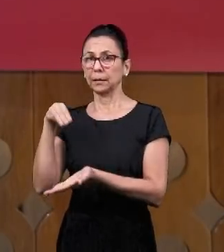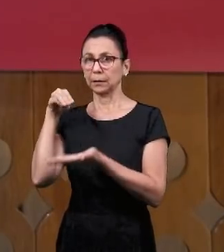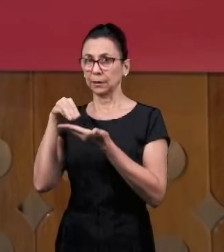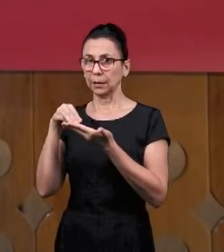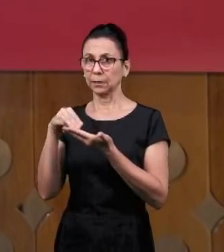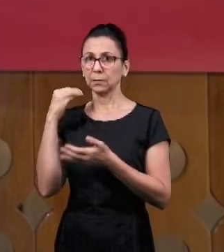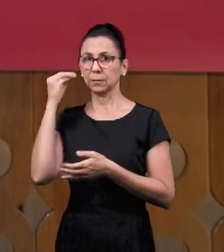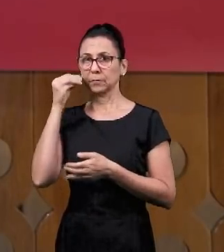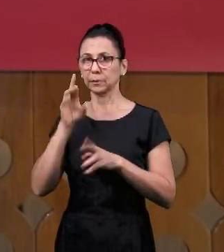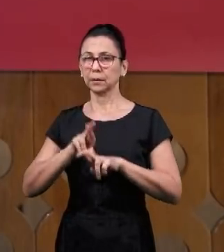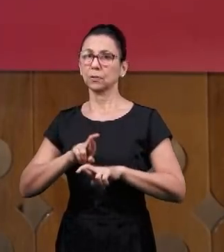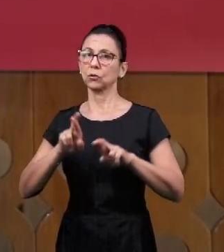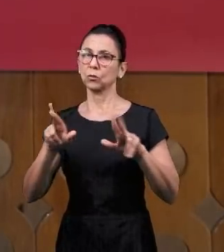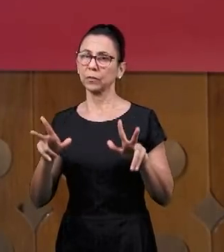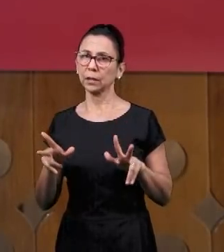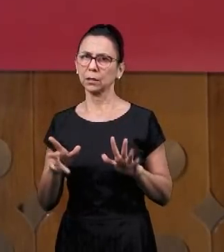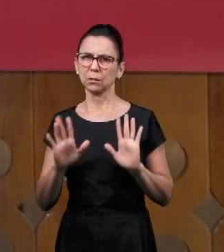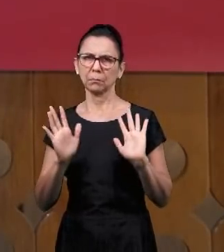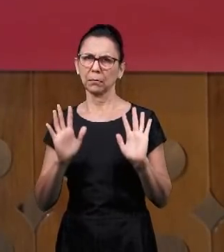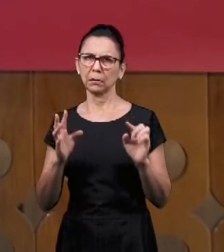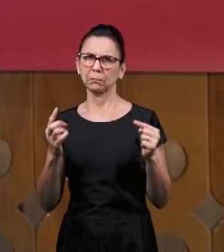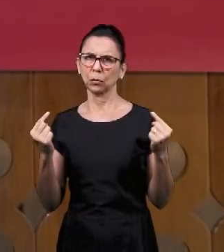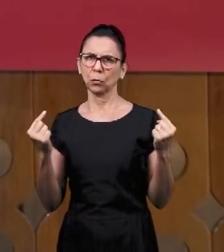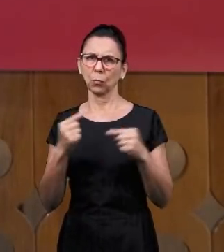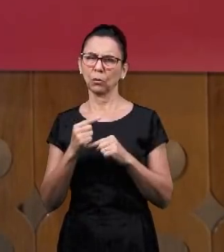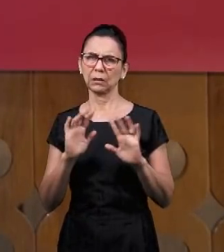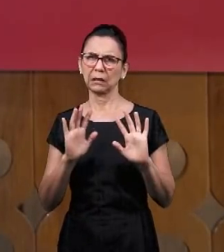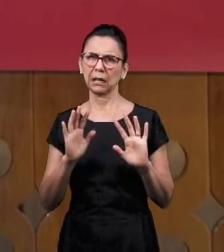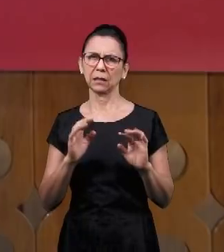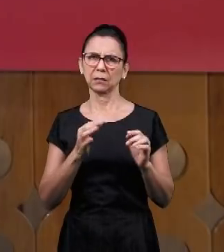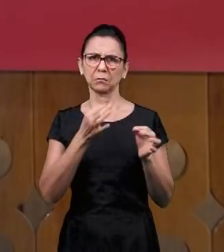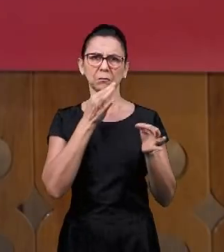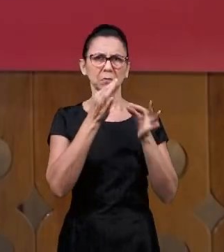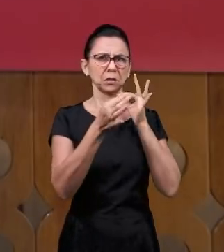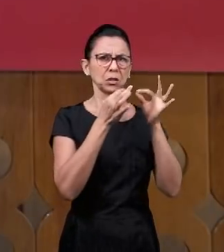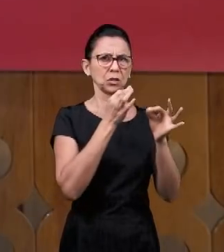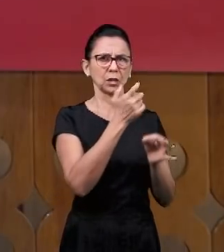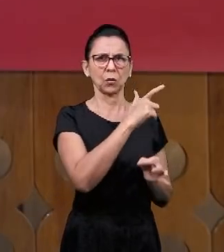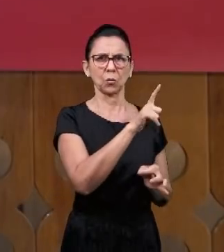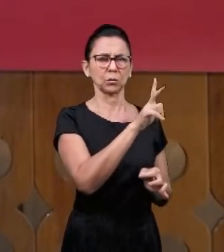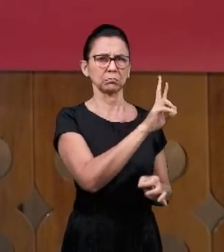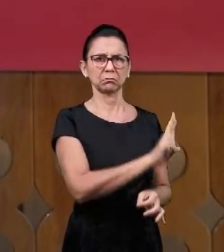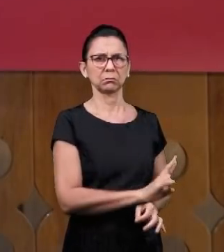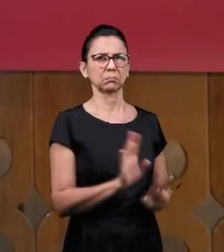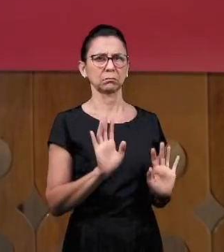essa. E para terminar, é uma coisa que dentro desse assunto o Senhor colocou.